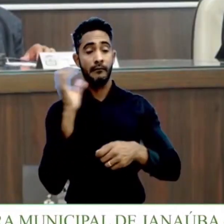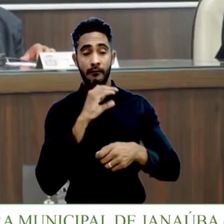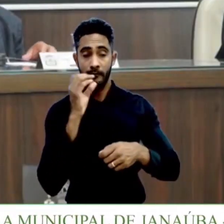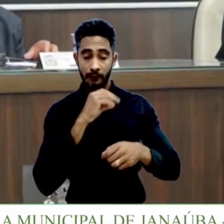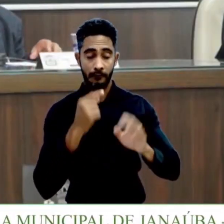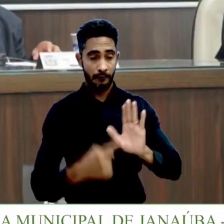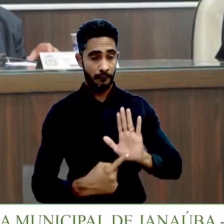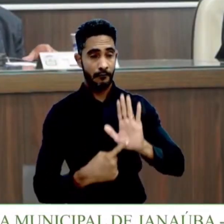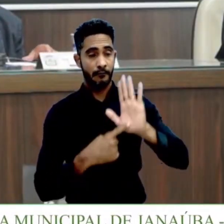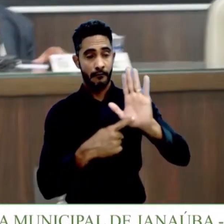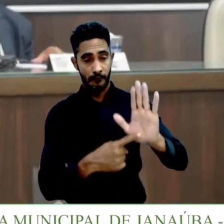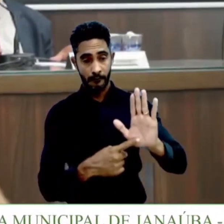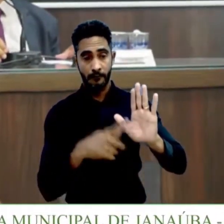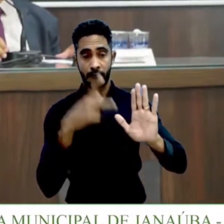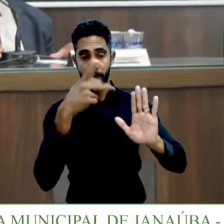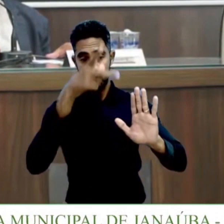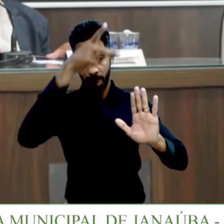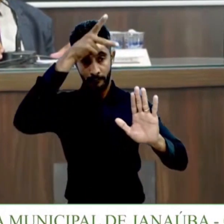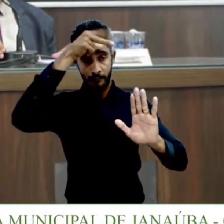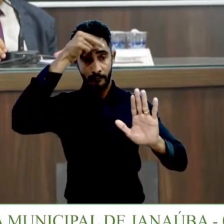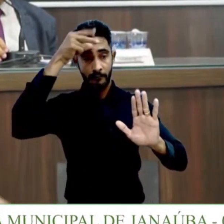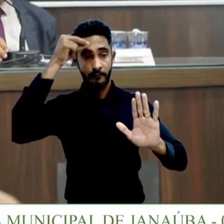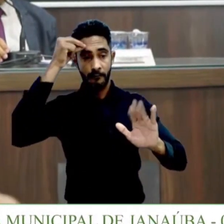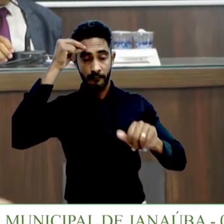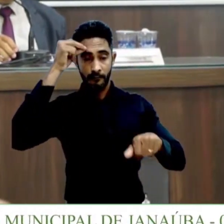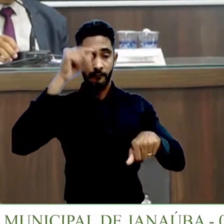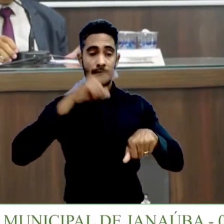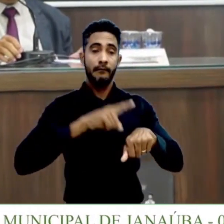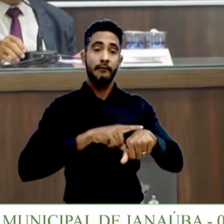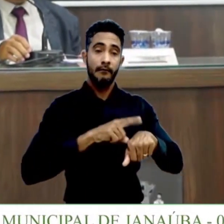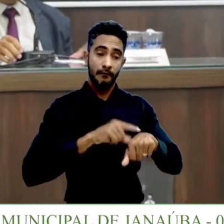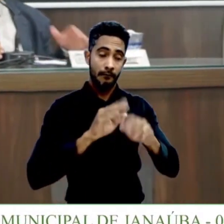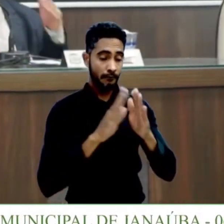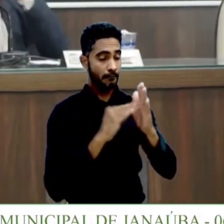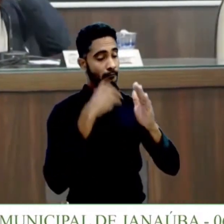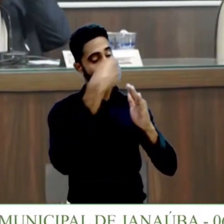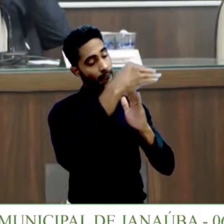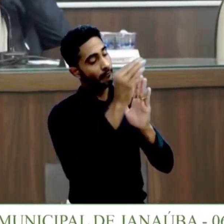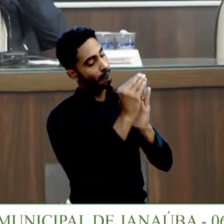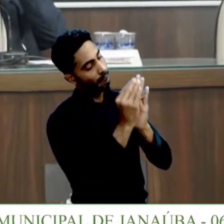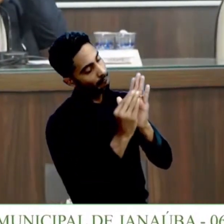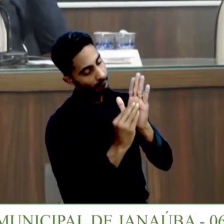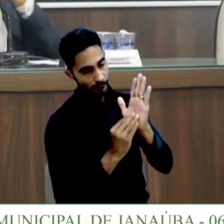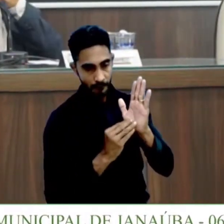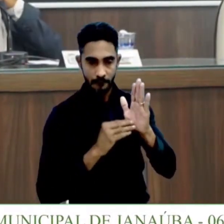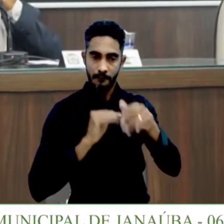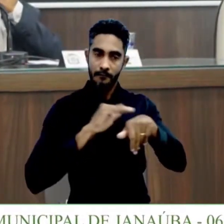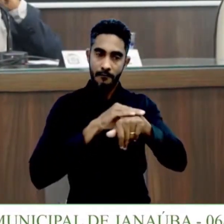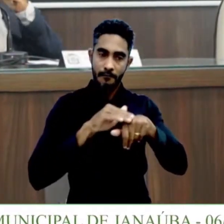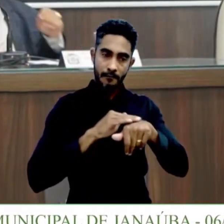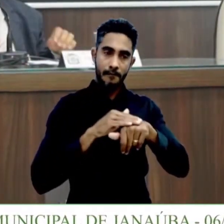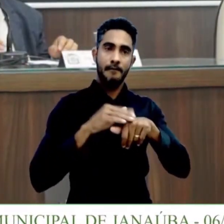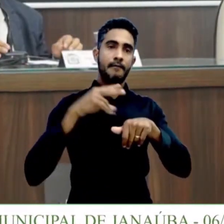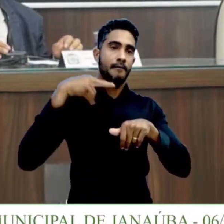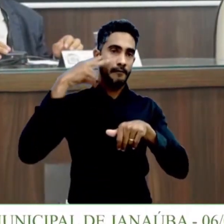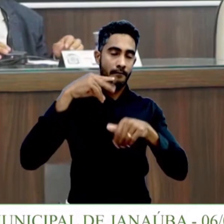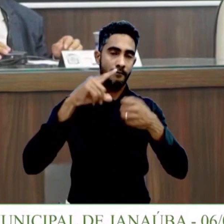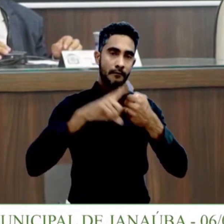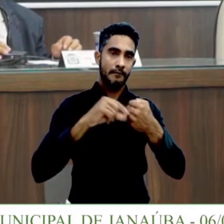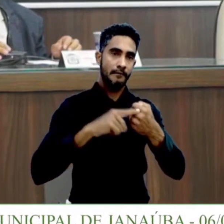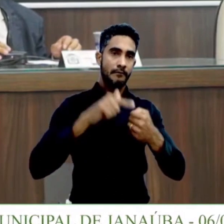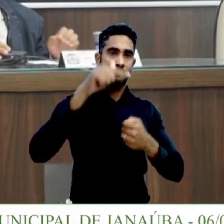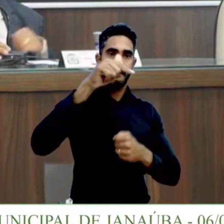a apresentação por parte do Poder Executivo Municipal de uma agenda de trabalho com os vereadores, conforme determina o